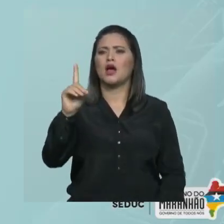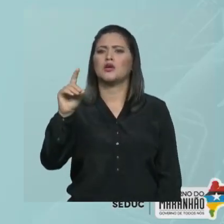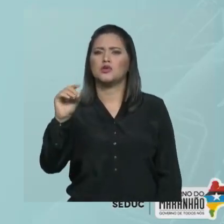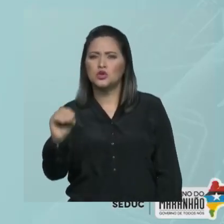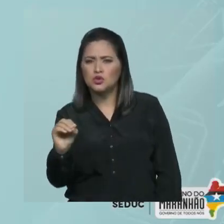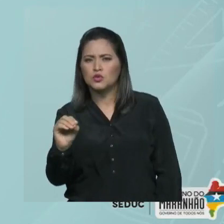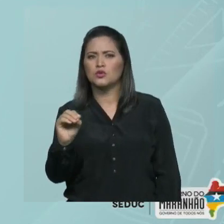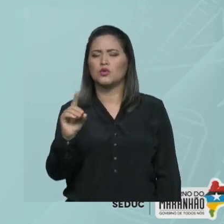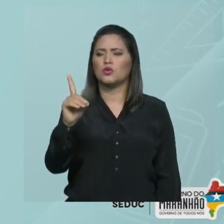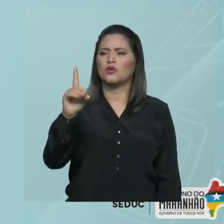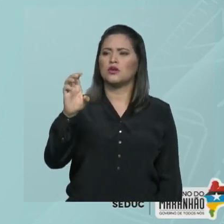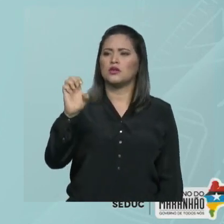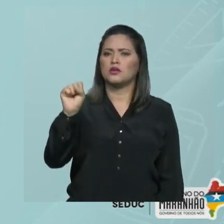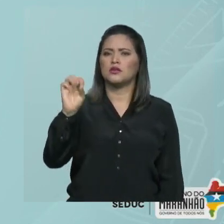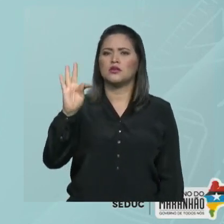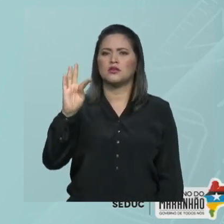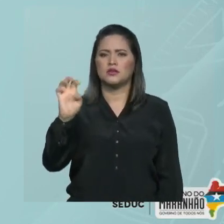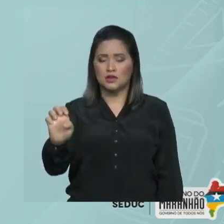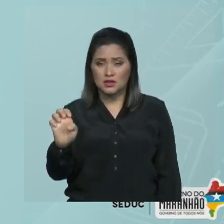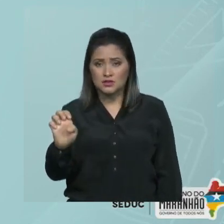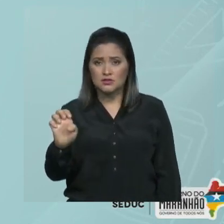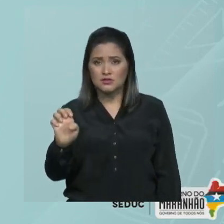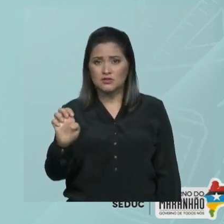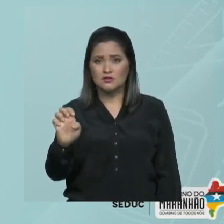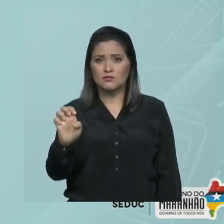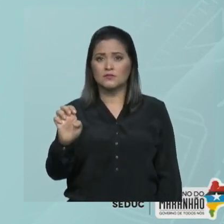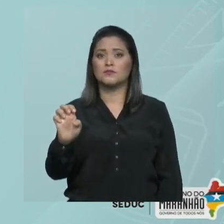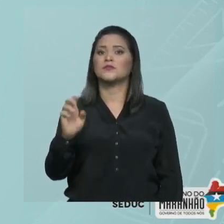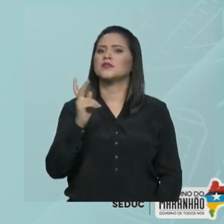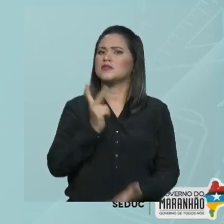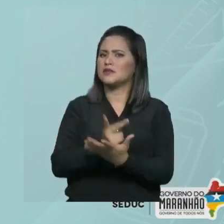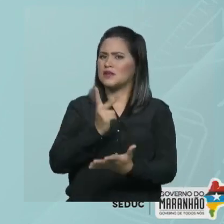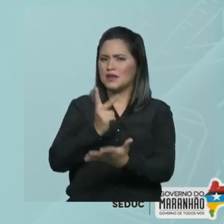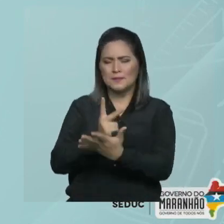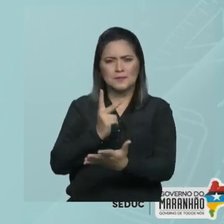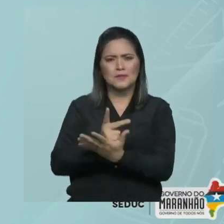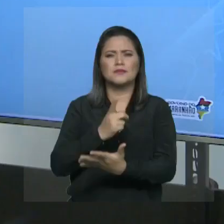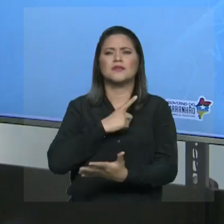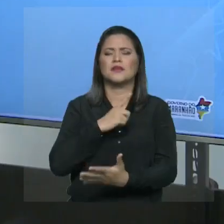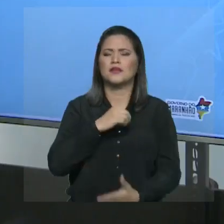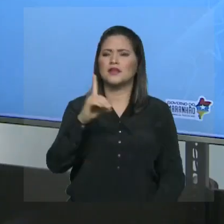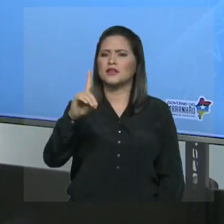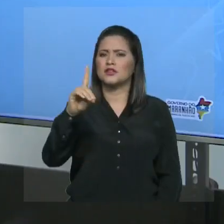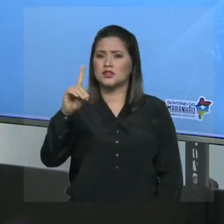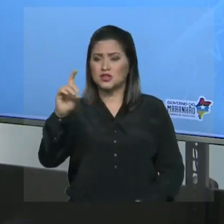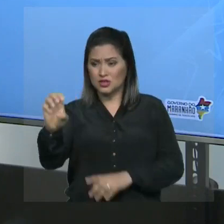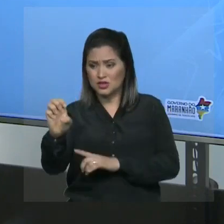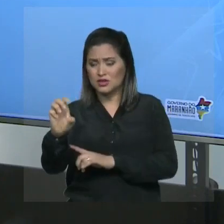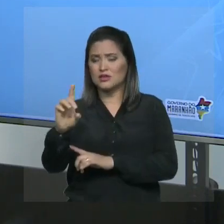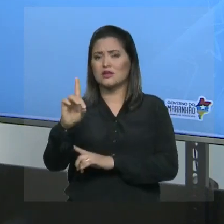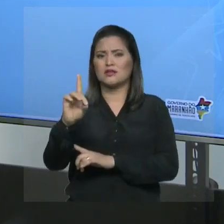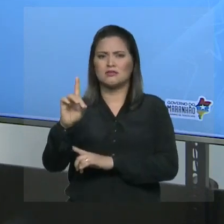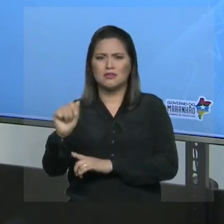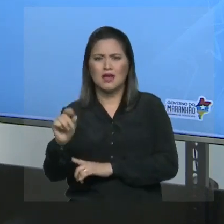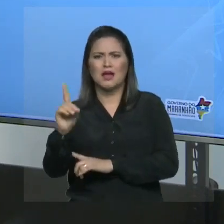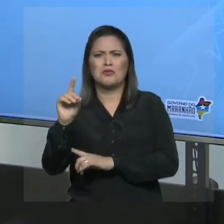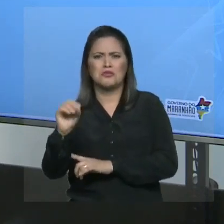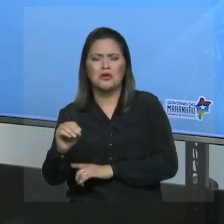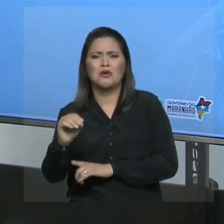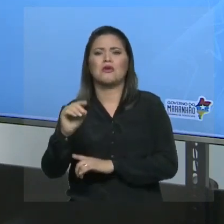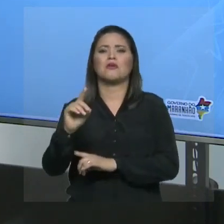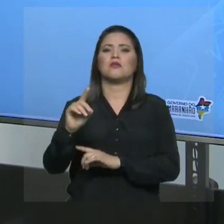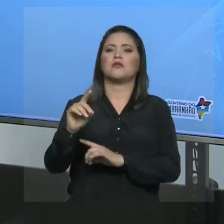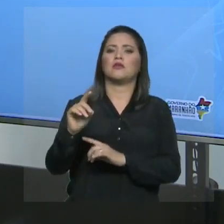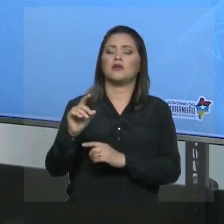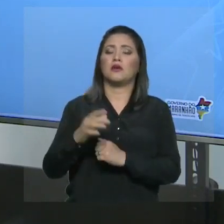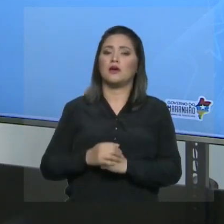porcentagem deste valor, que é o de mais este. Sempre que o de estiver ali, de maneira explícita, né, aparecendo,